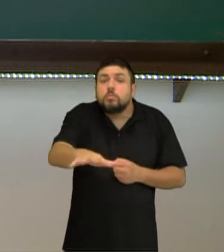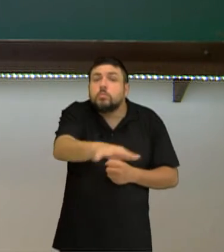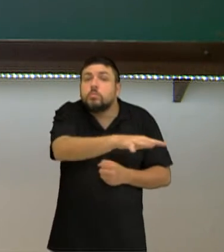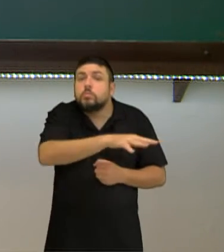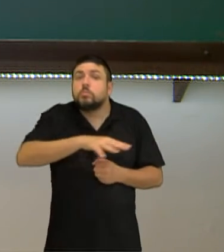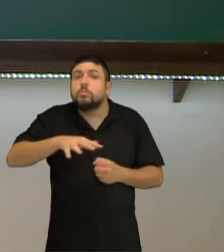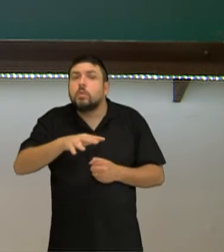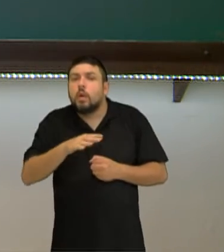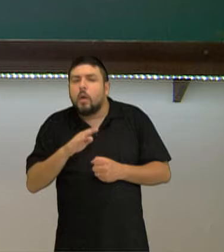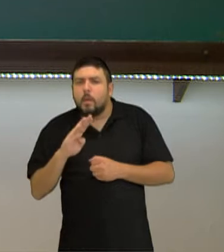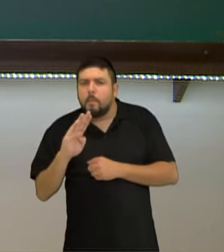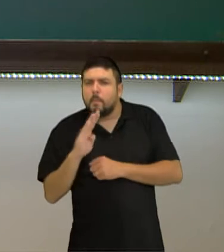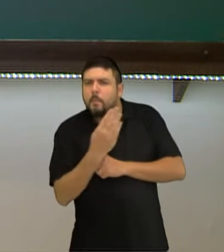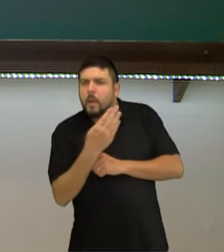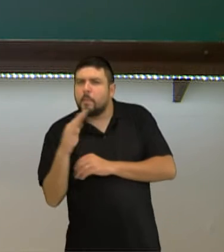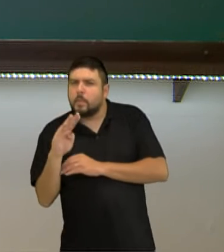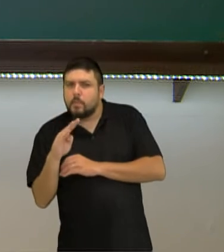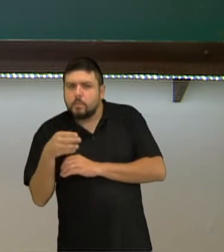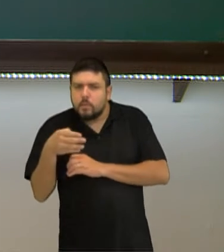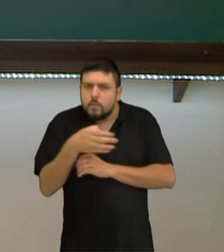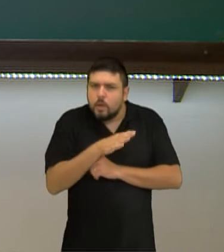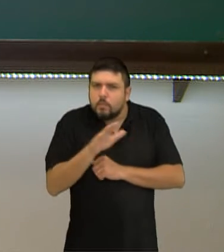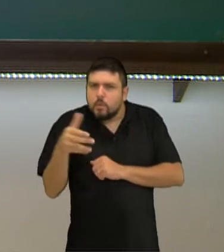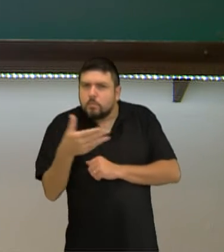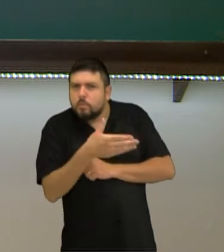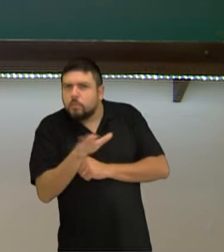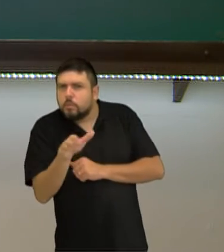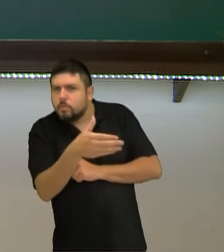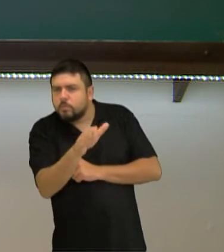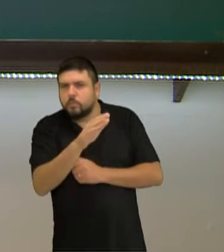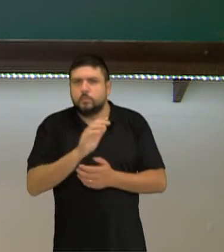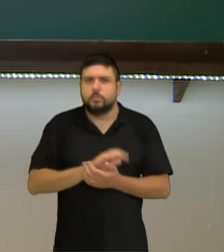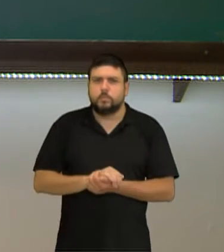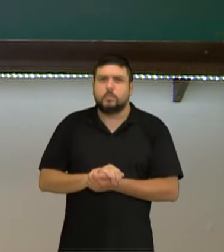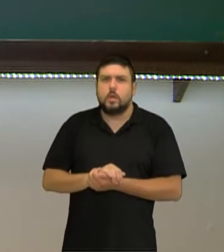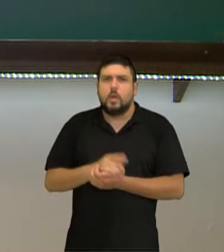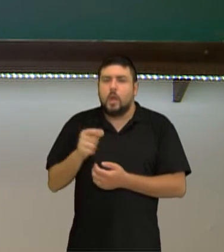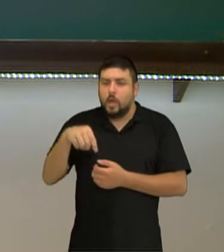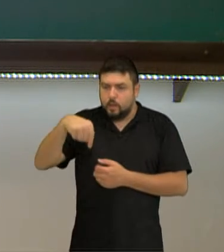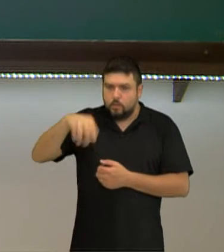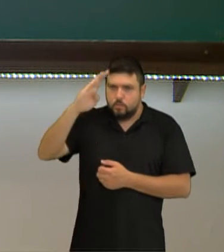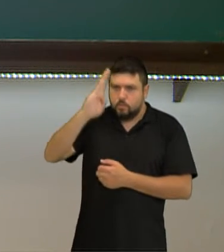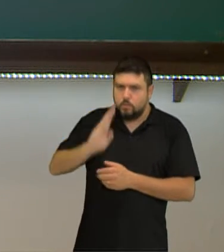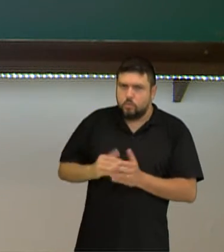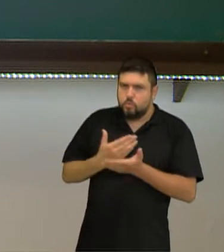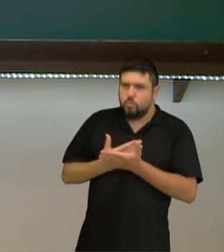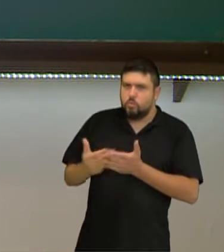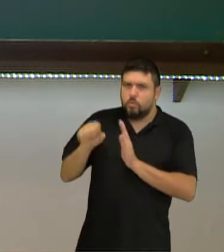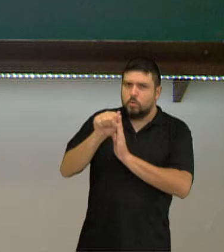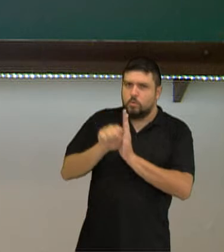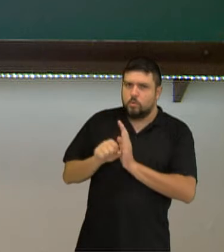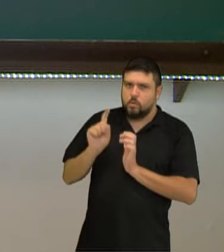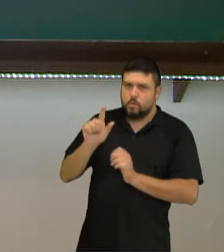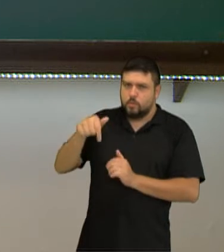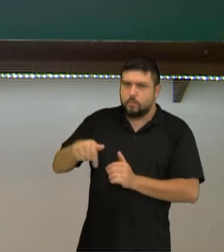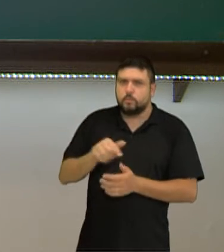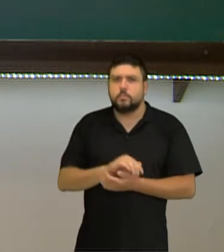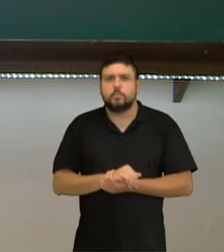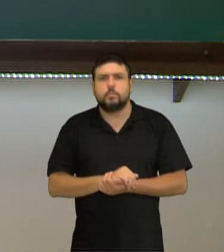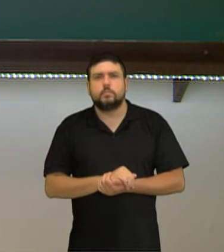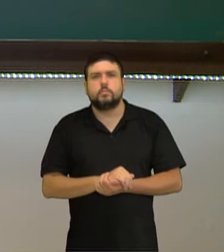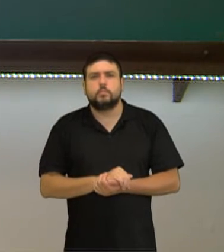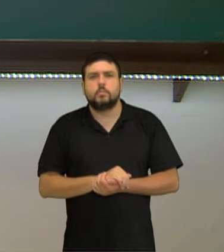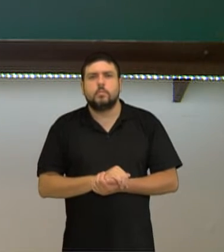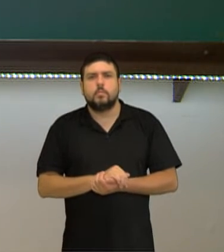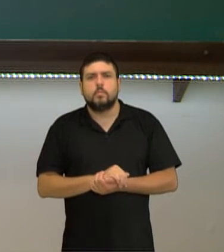uma bandeira, nessa expedição exploratória aqui no Brasil, que tem início ali no século XVII. Várias rodovias